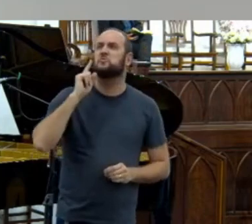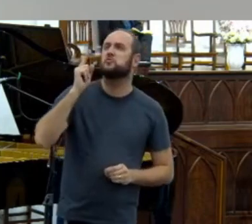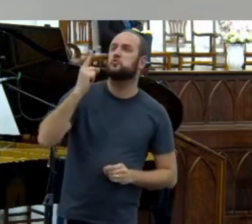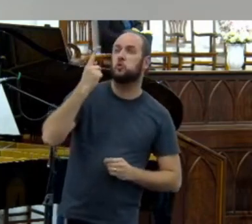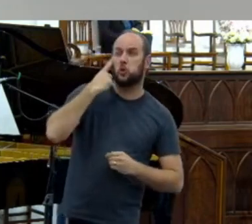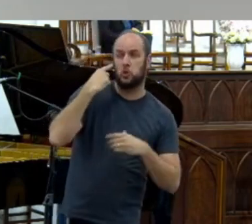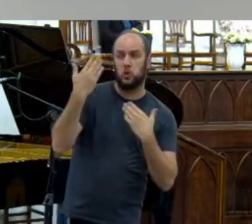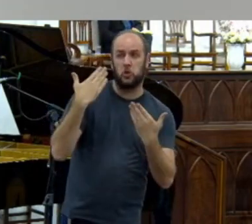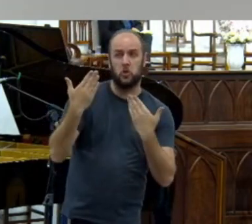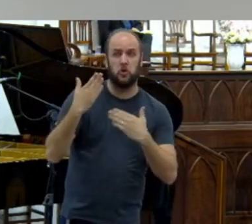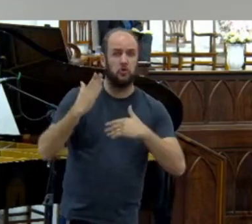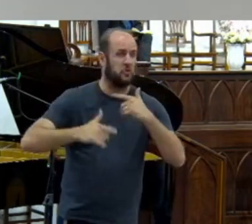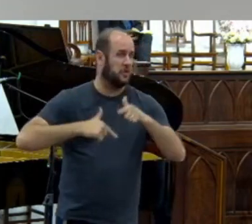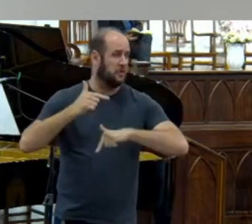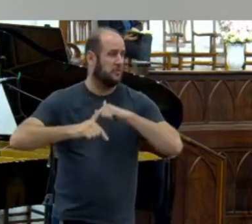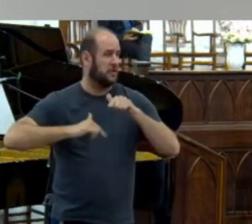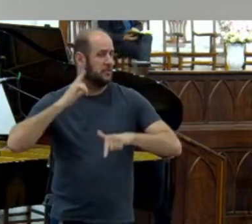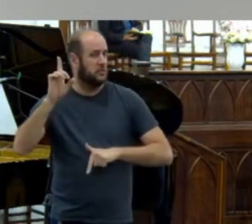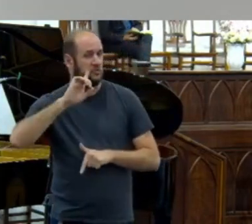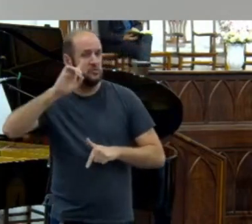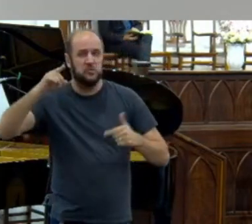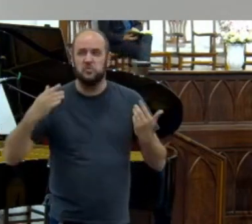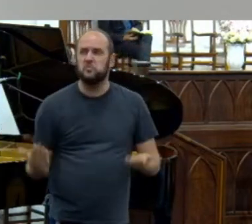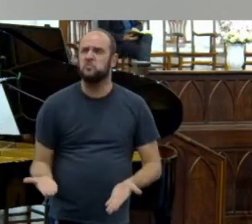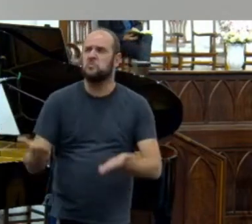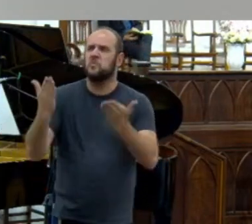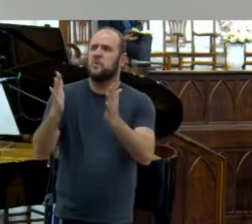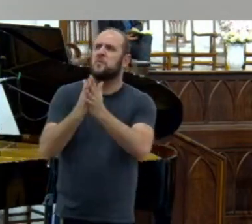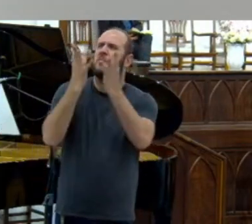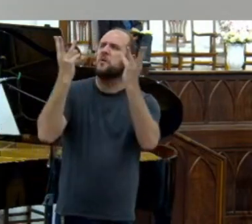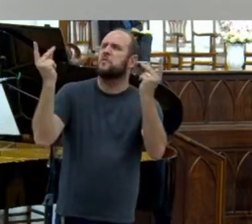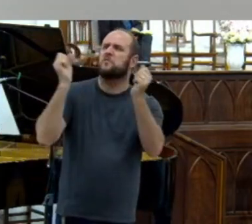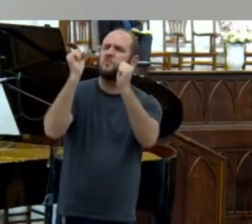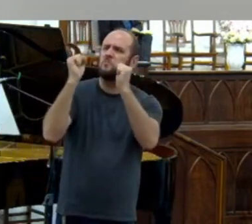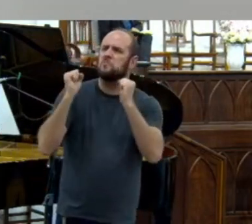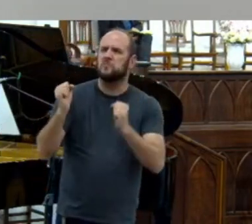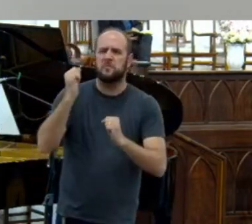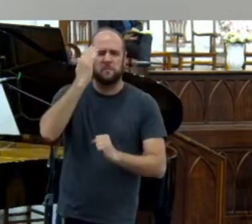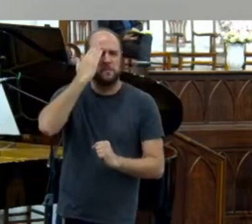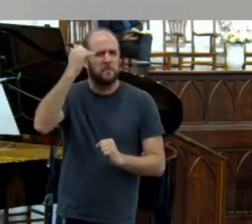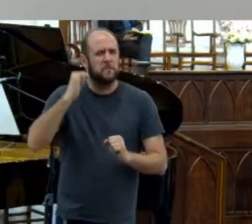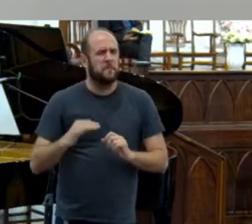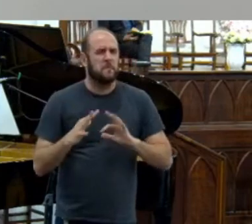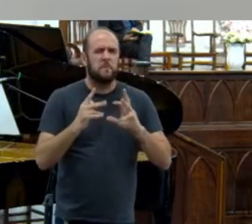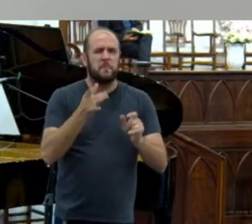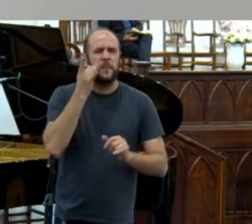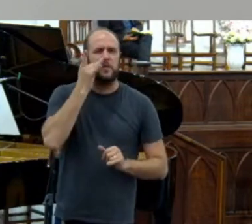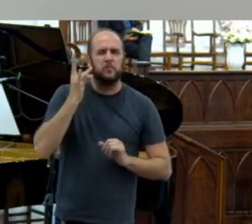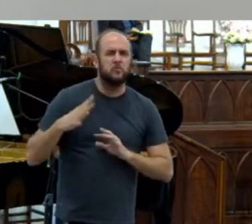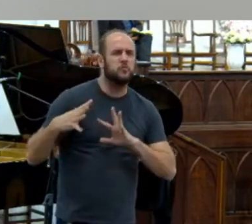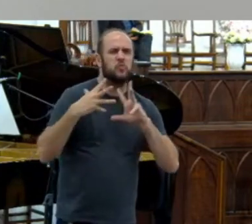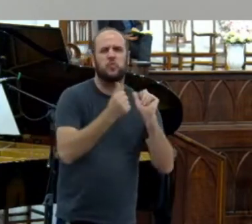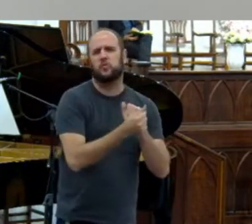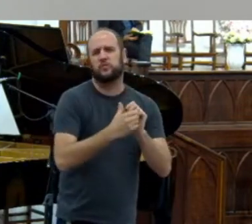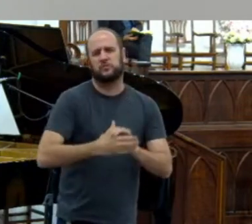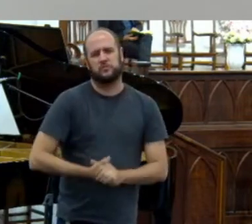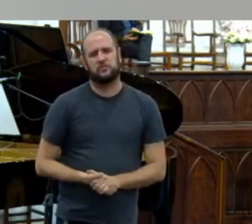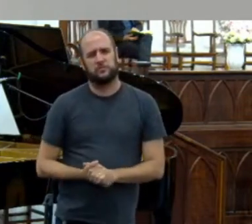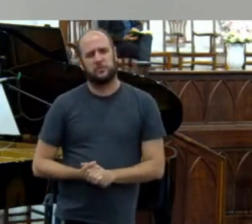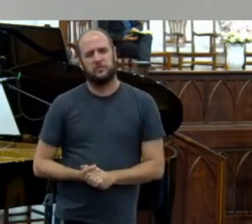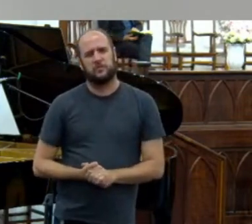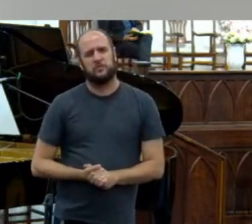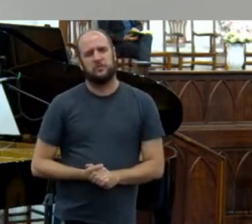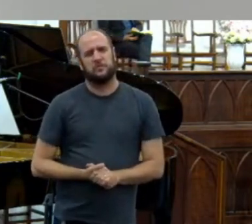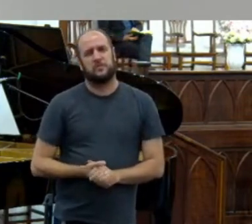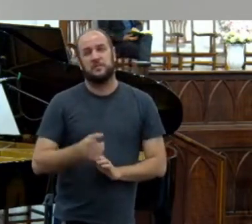Deus? Ele é o Altíssimo, tremendo, onipotente, onisciente, onipresente. Ele